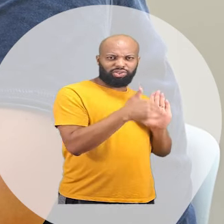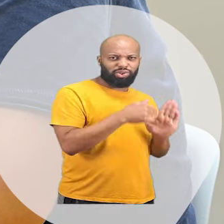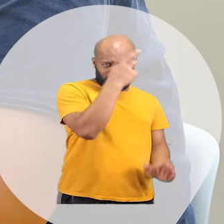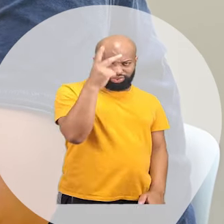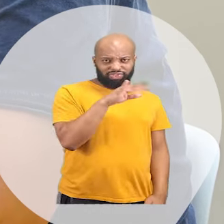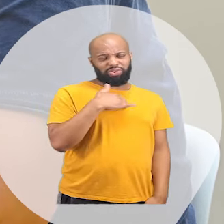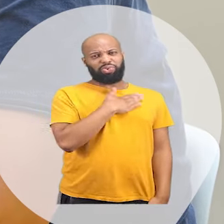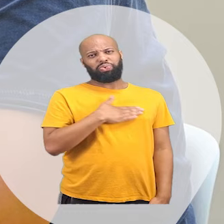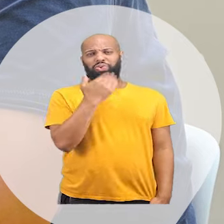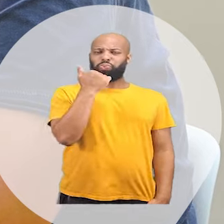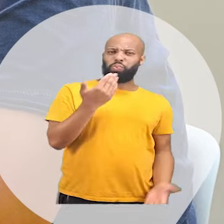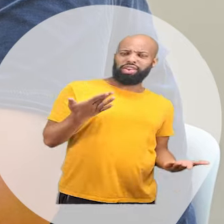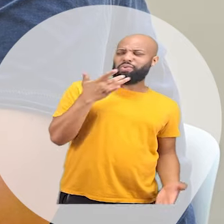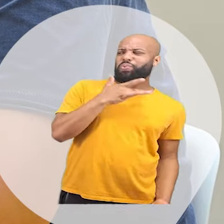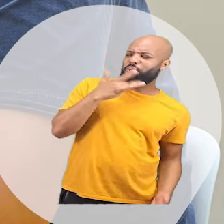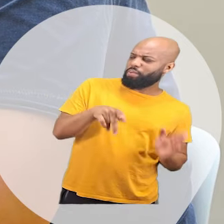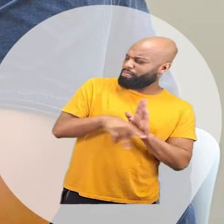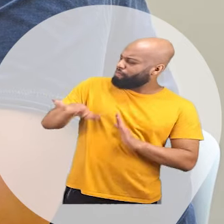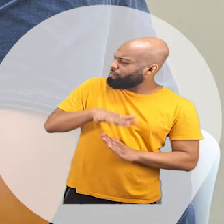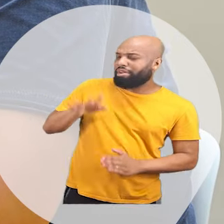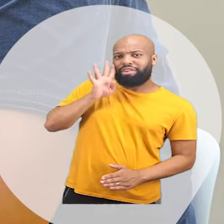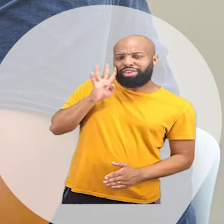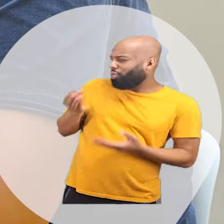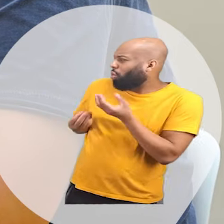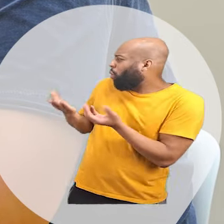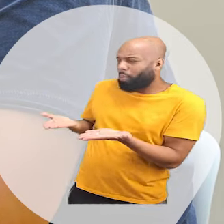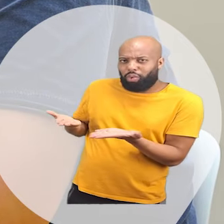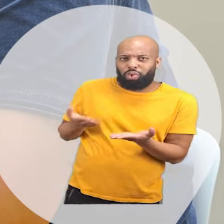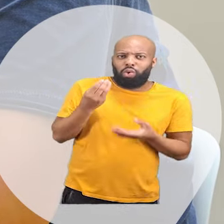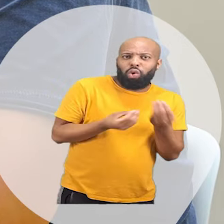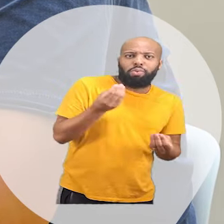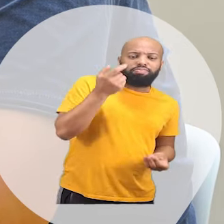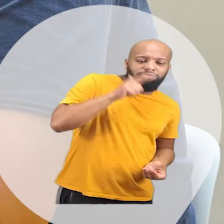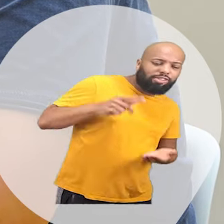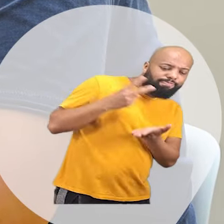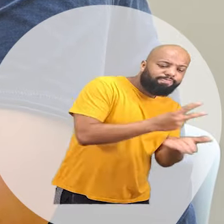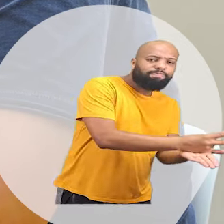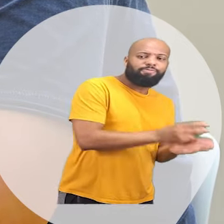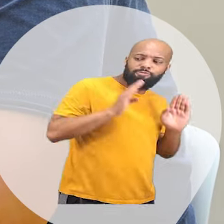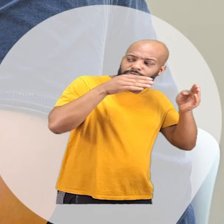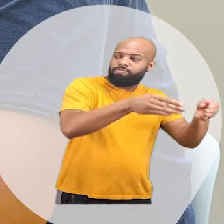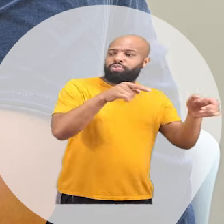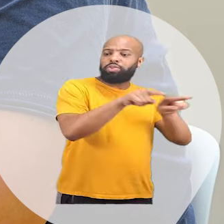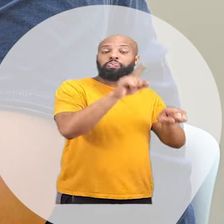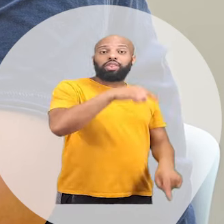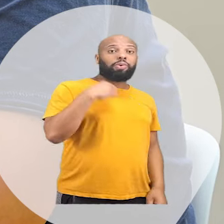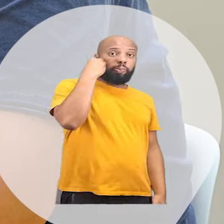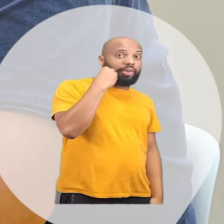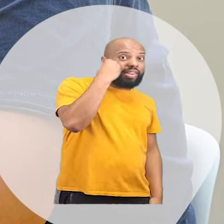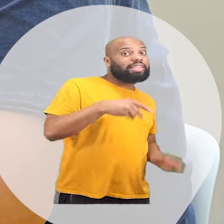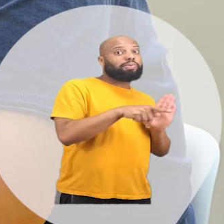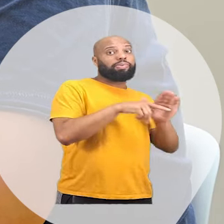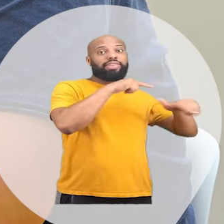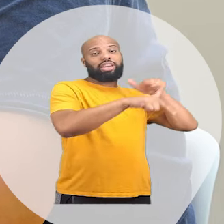pessoa vai gostar de comer uma comida gostosa é muito legal né E como que você se mantém no foco de é uma